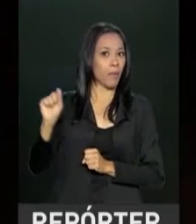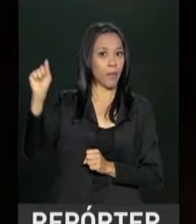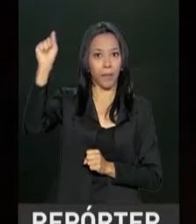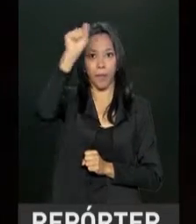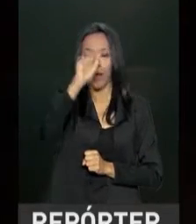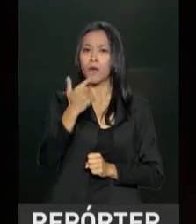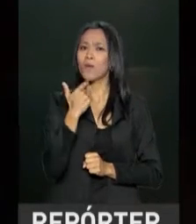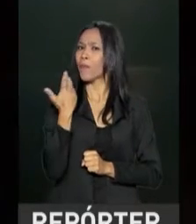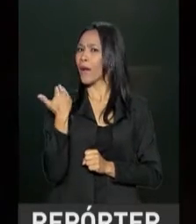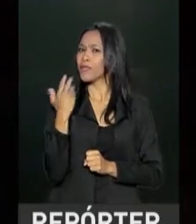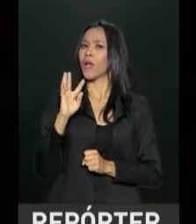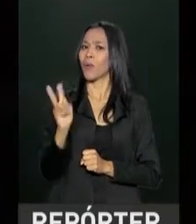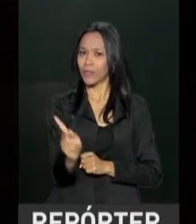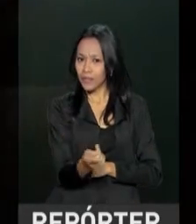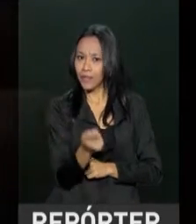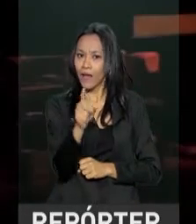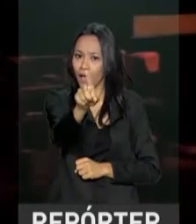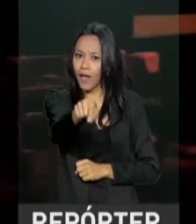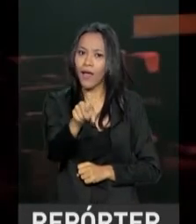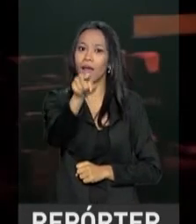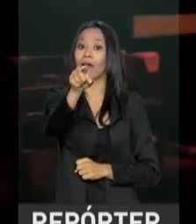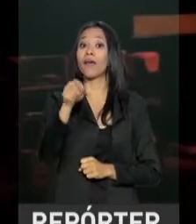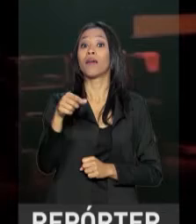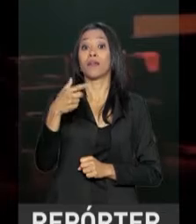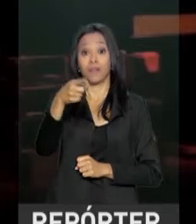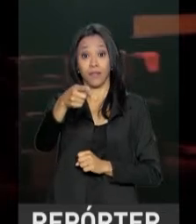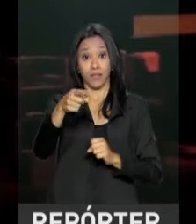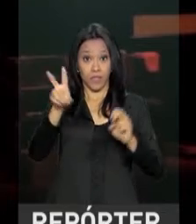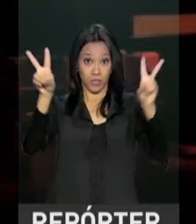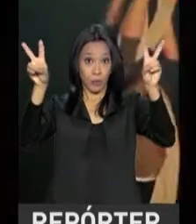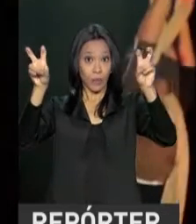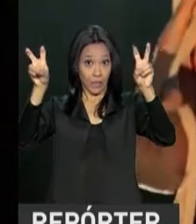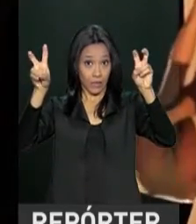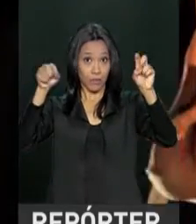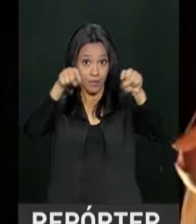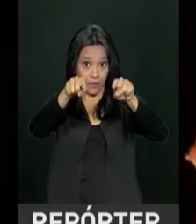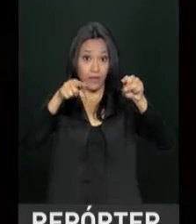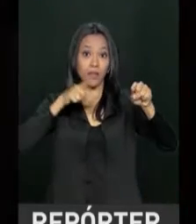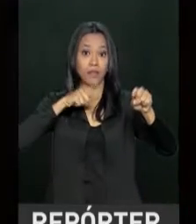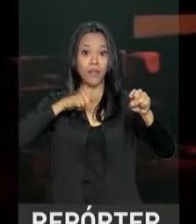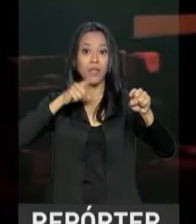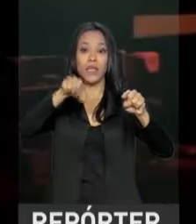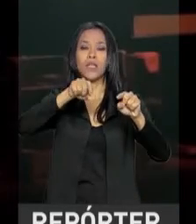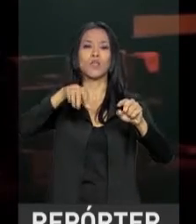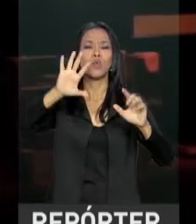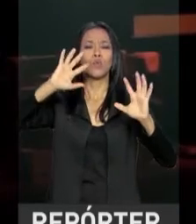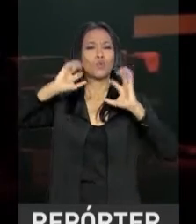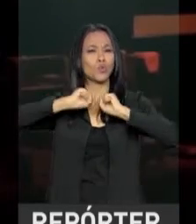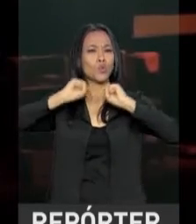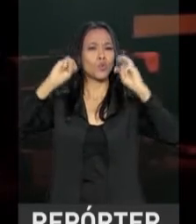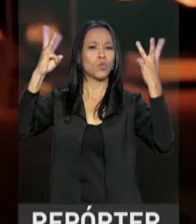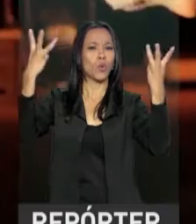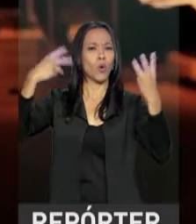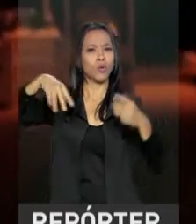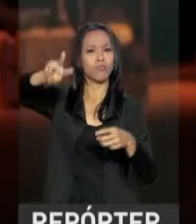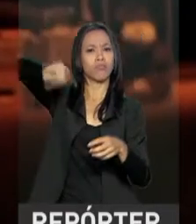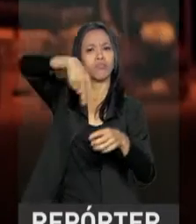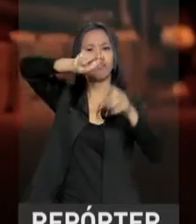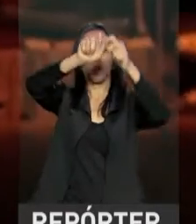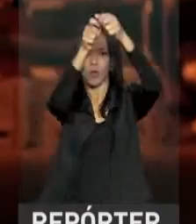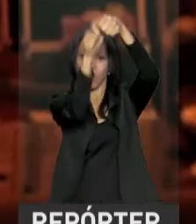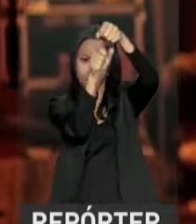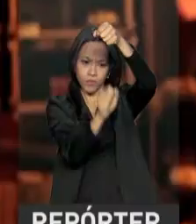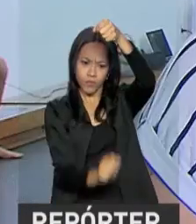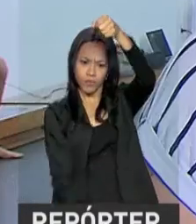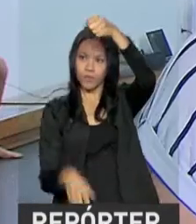O mais recente, chamado de O Que Me Toca É Meu Também, traz um show de dança aérea com artistas penduradas apenas